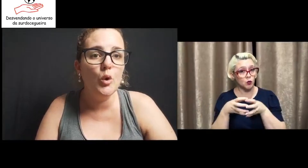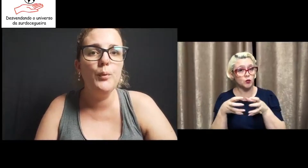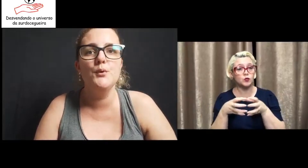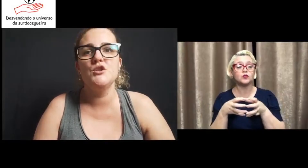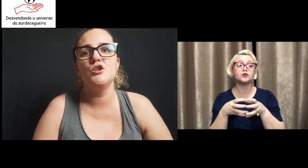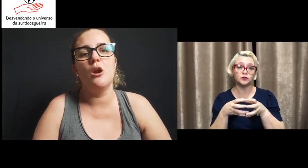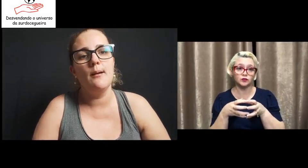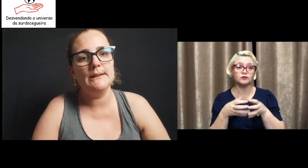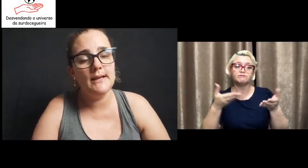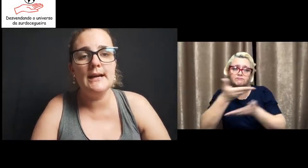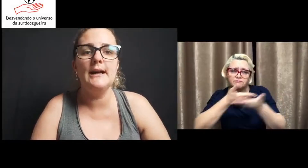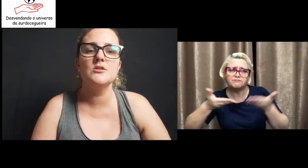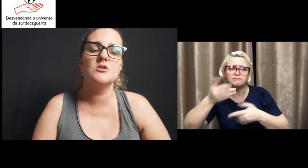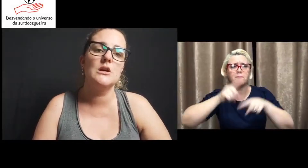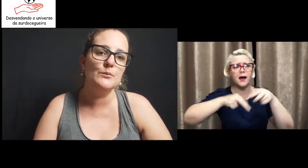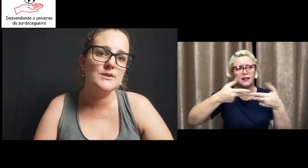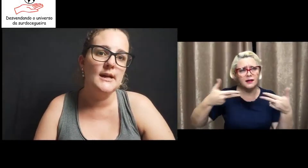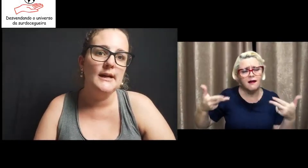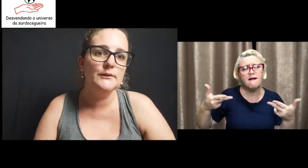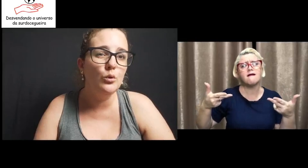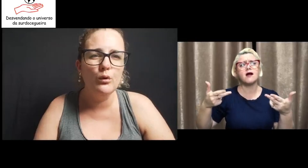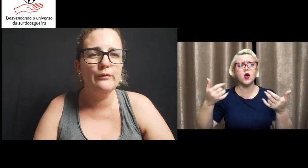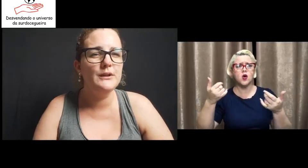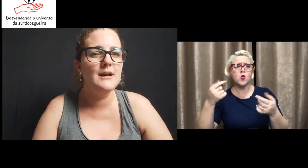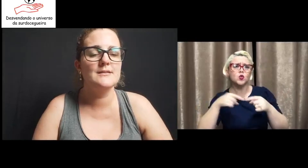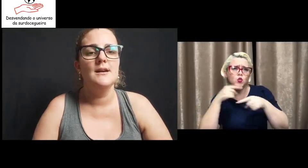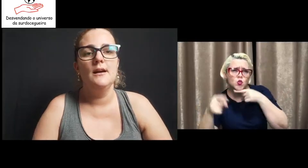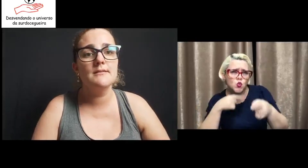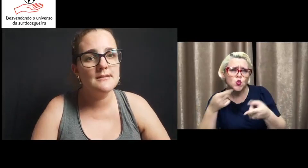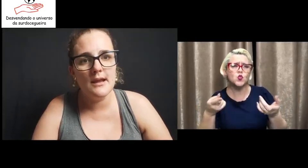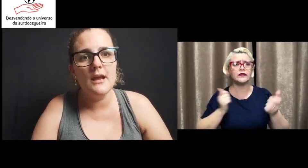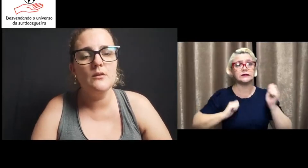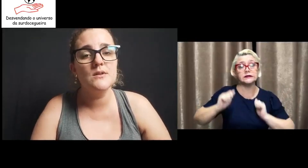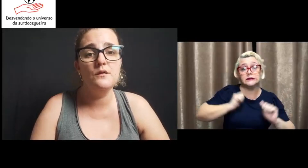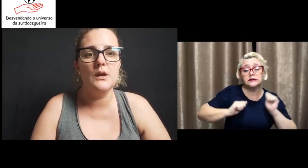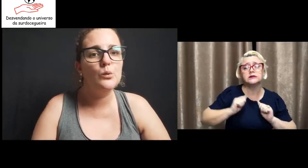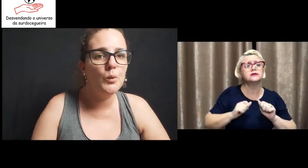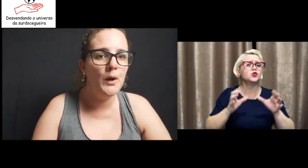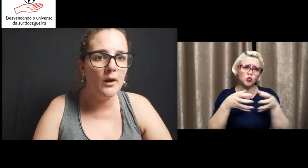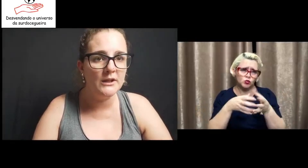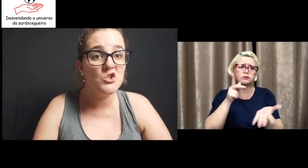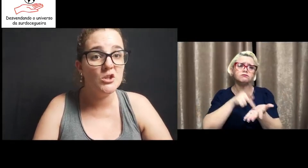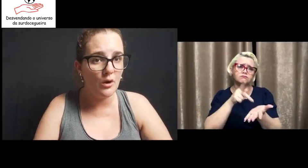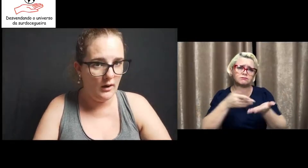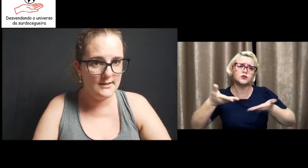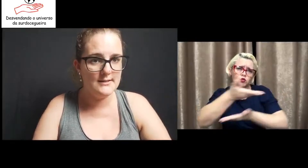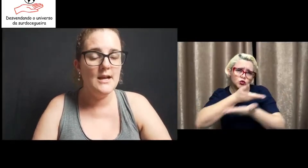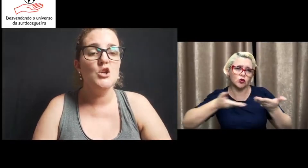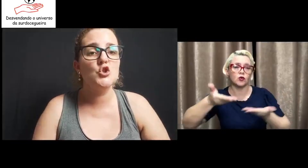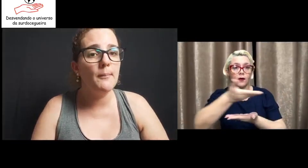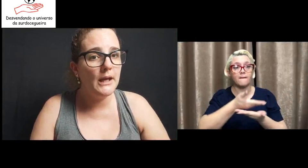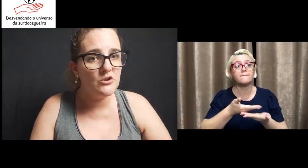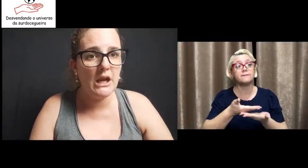desse grupo, onde a gente troca materiais, nós trocamos dúvidas, anseios, enfim, é um grupo realmente de